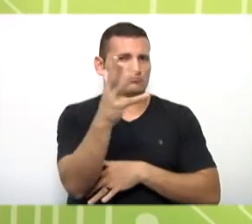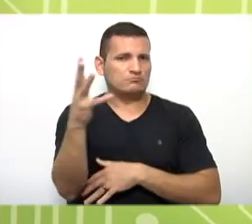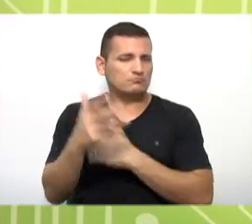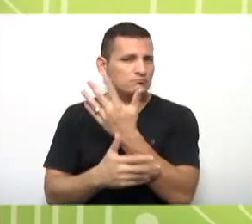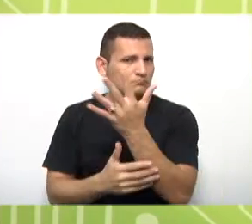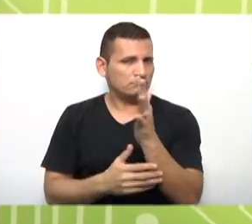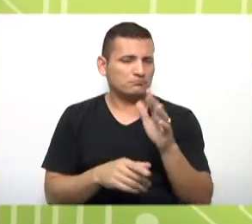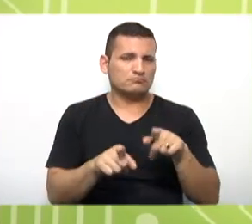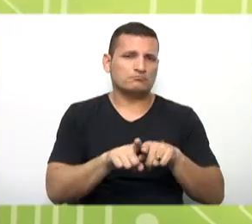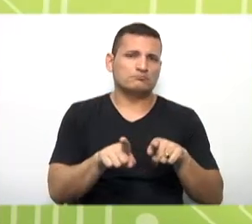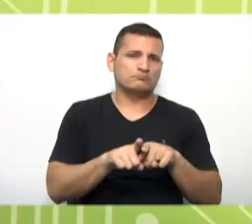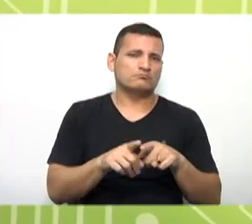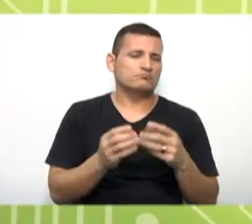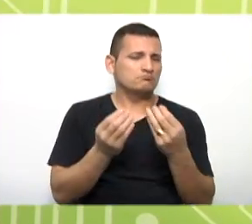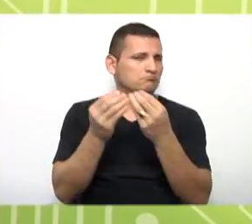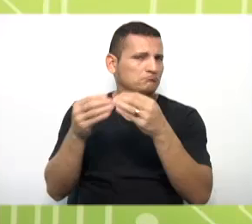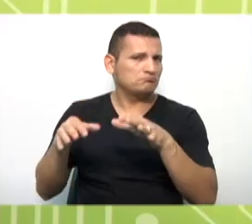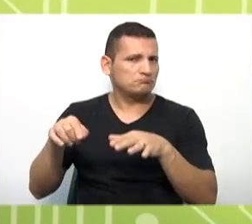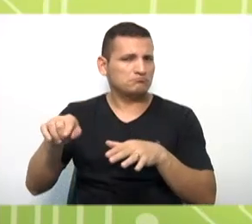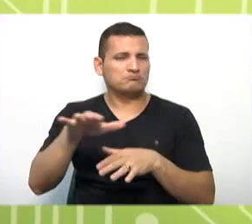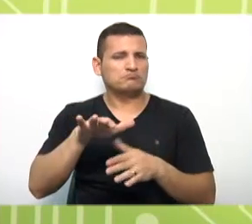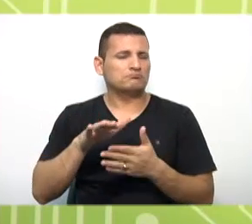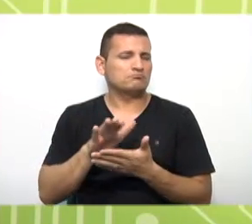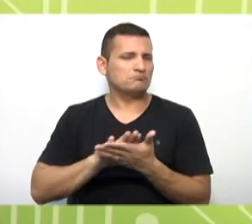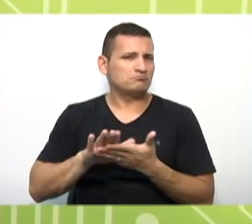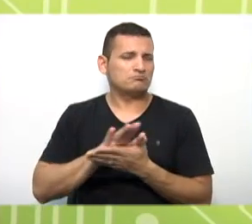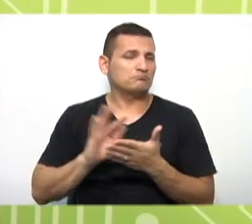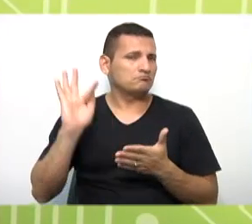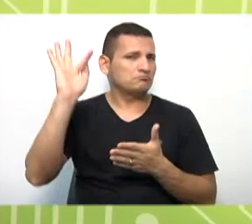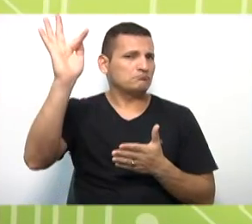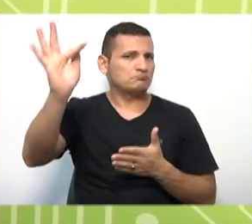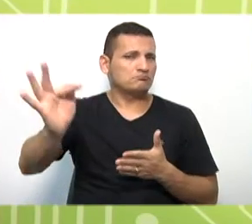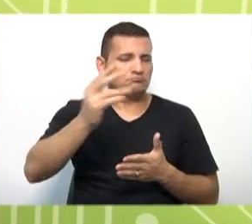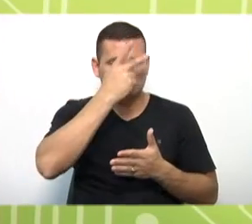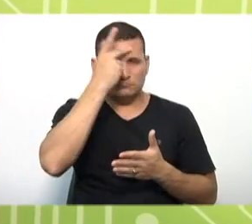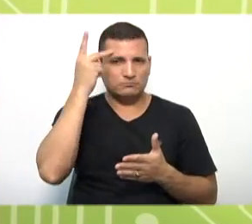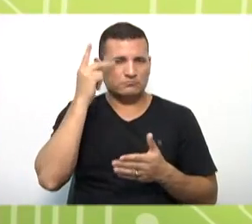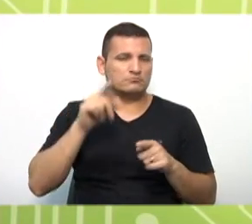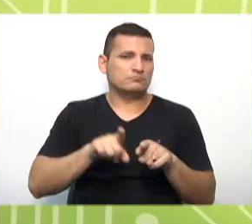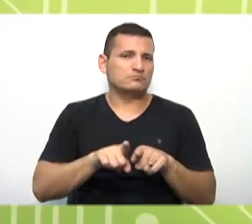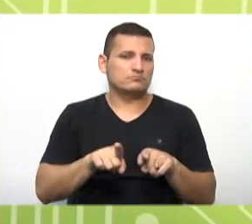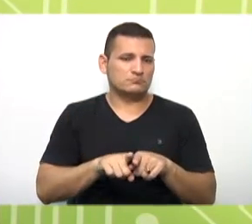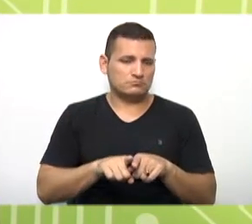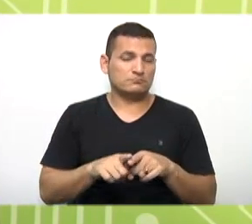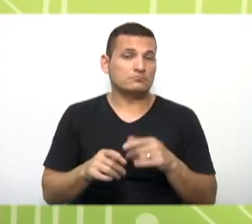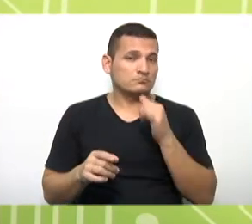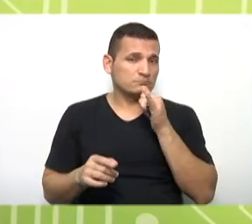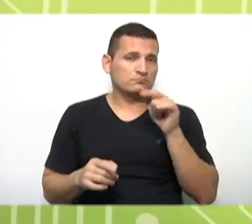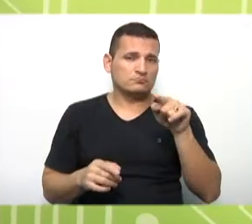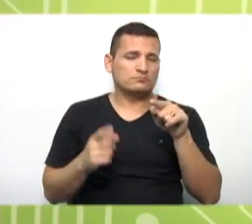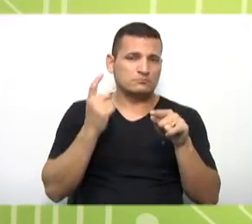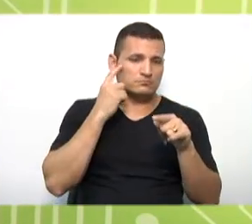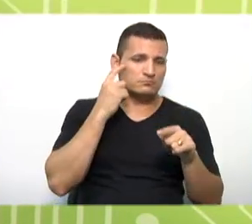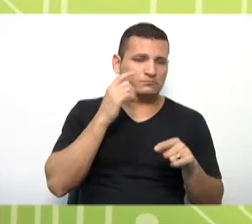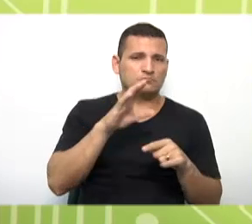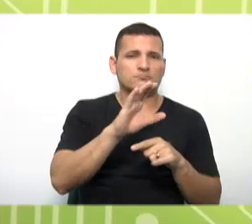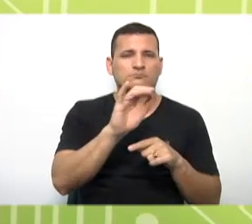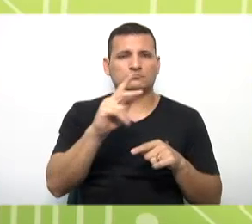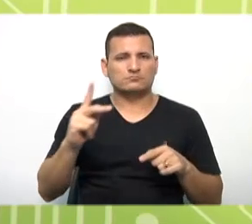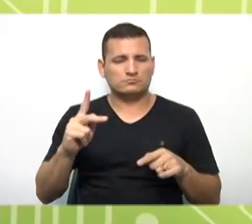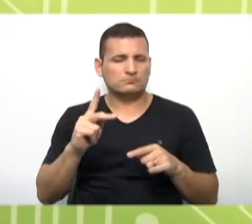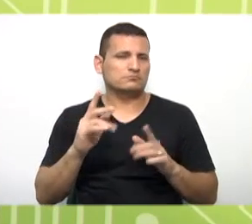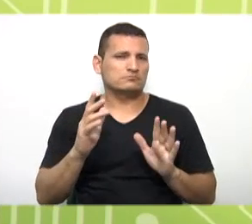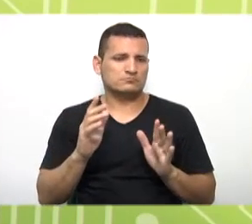sem afetar as nossas futuras gerações, sem afetar. Então, quando você for pensar aí num tipo de cooperativa, vamos supor aí